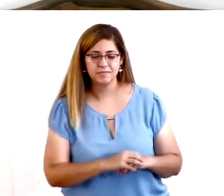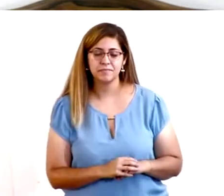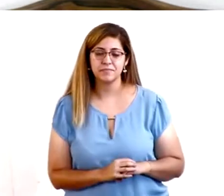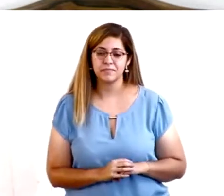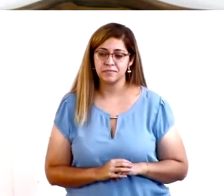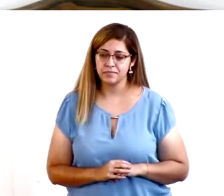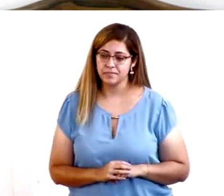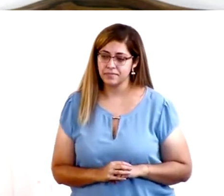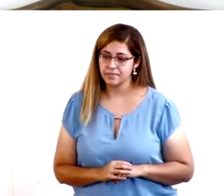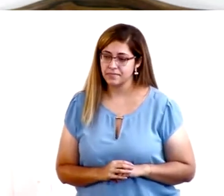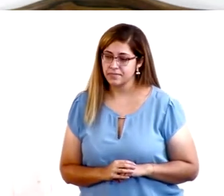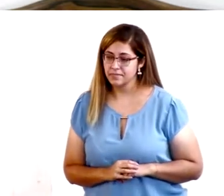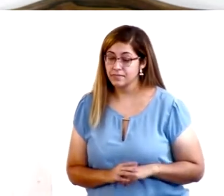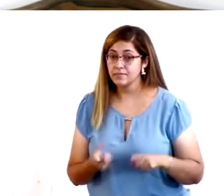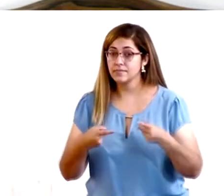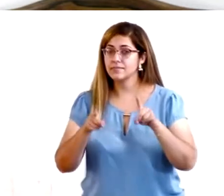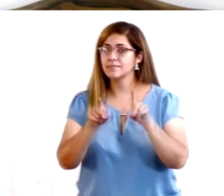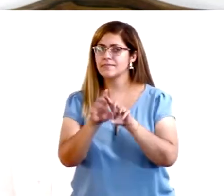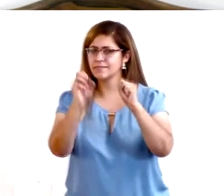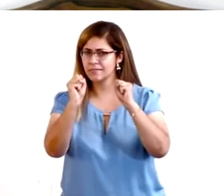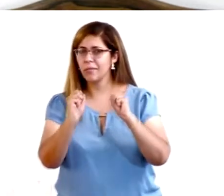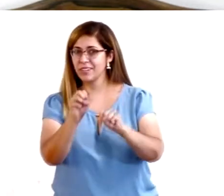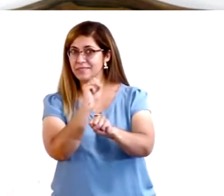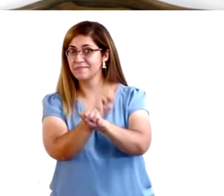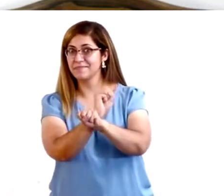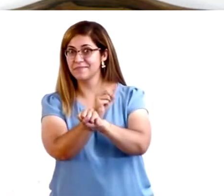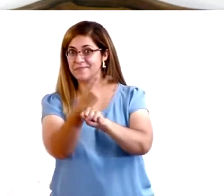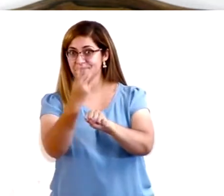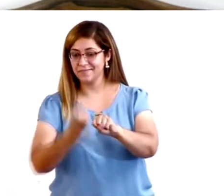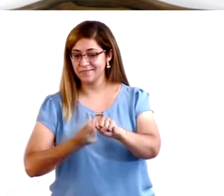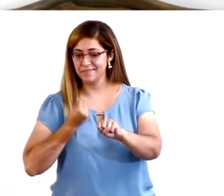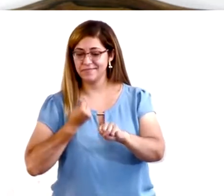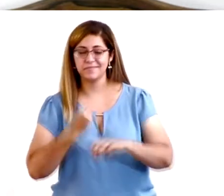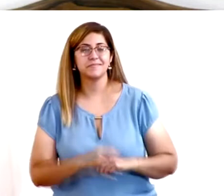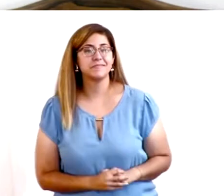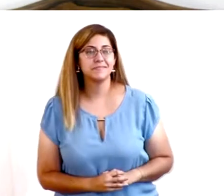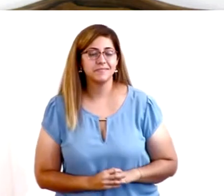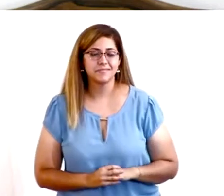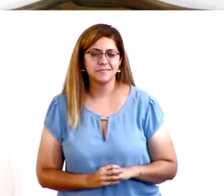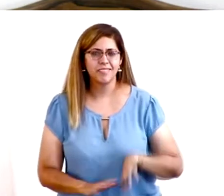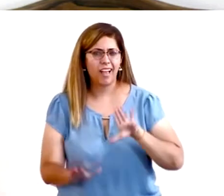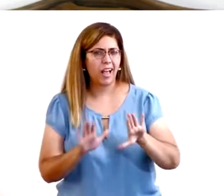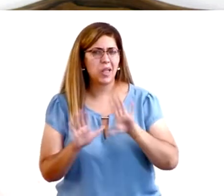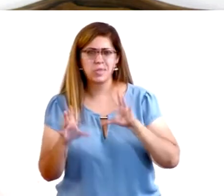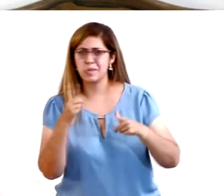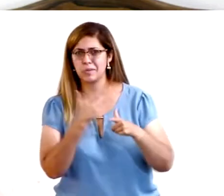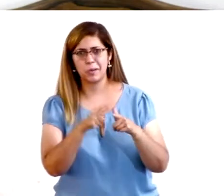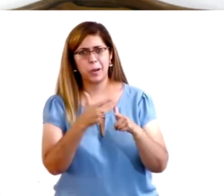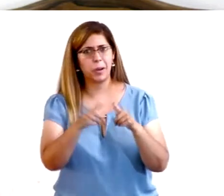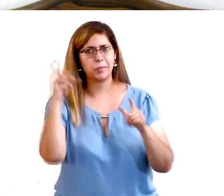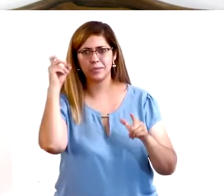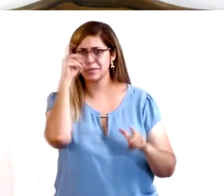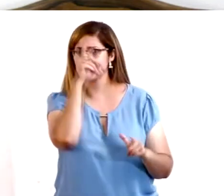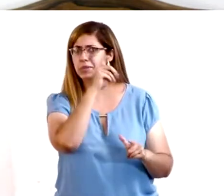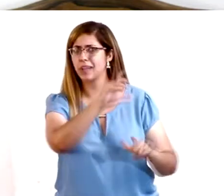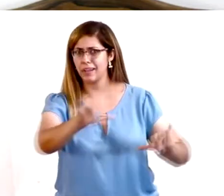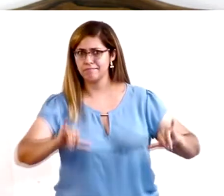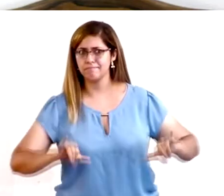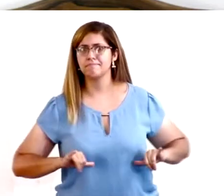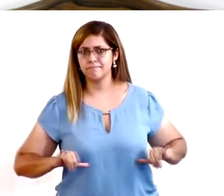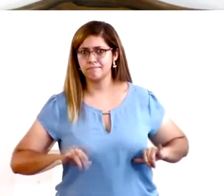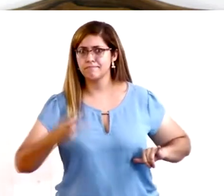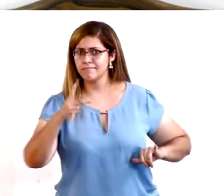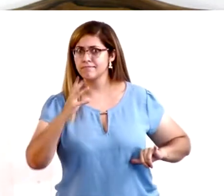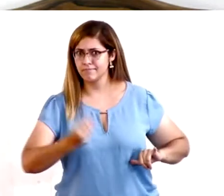Salvador. Então você pode ter esperança, apesar das lutas, apesar das dificuldades. Então